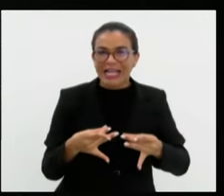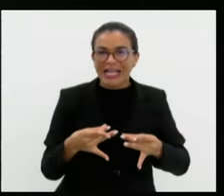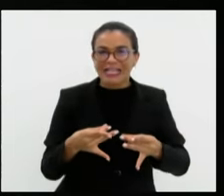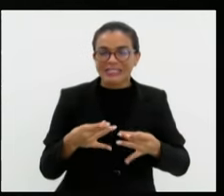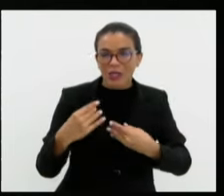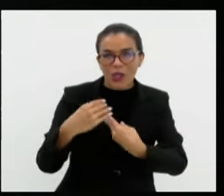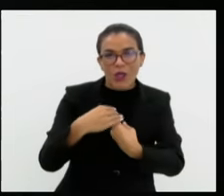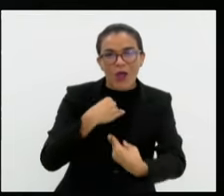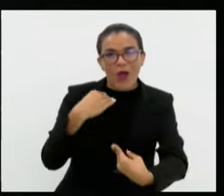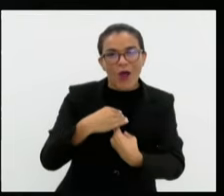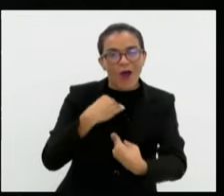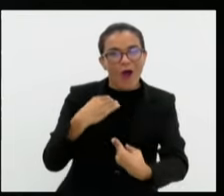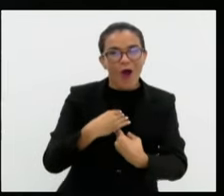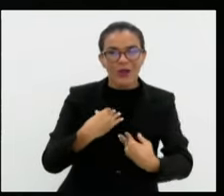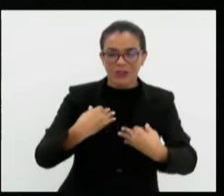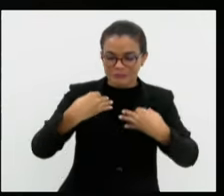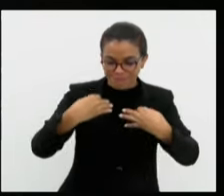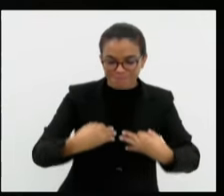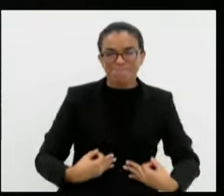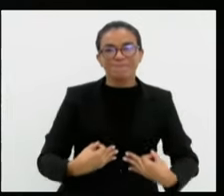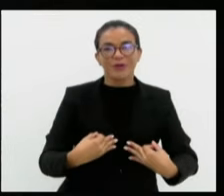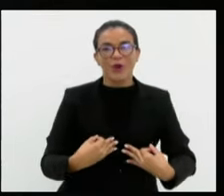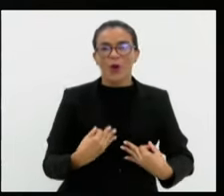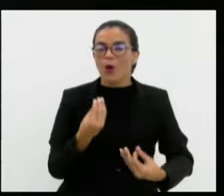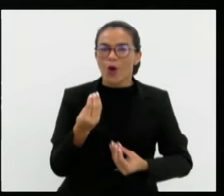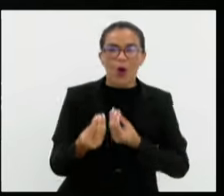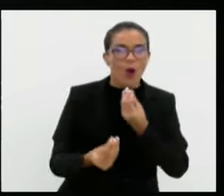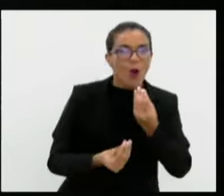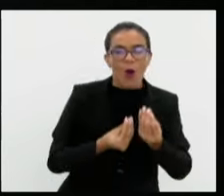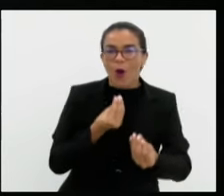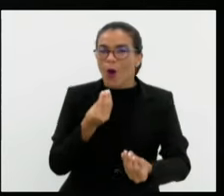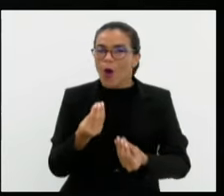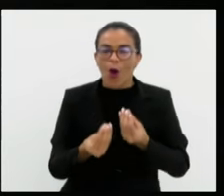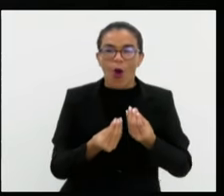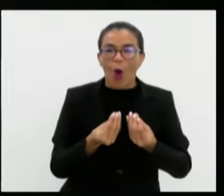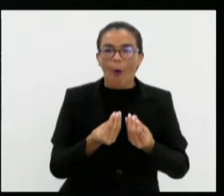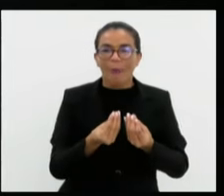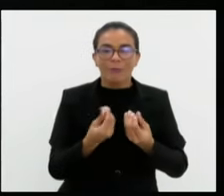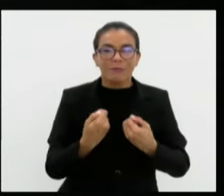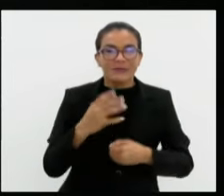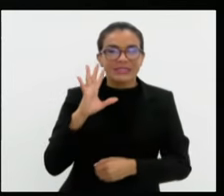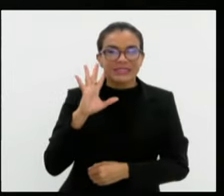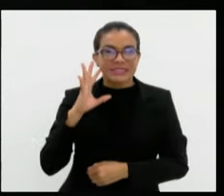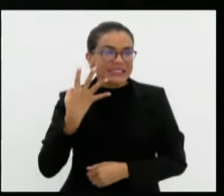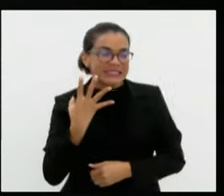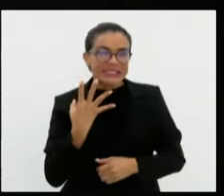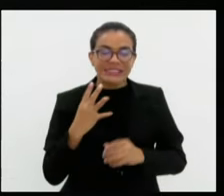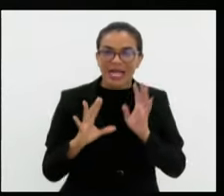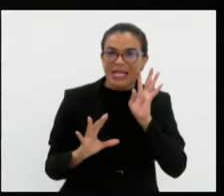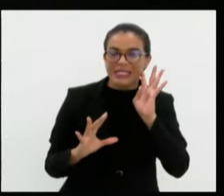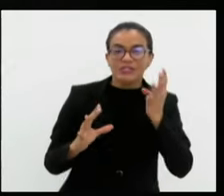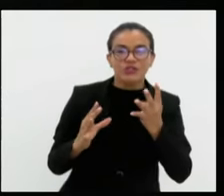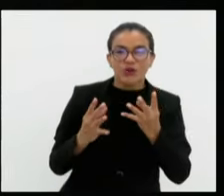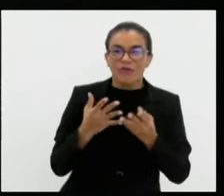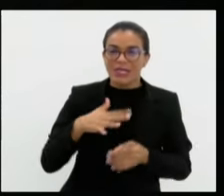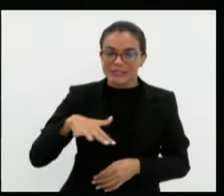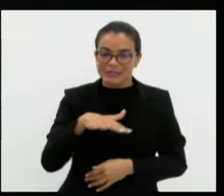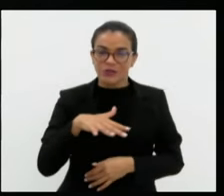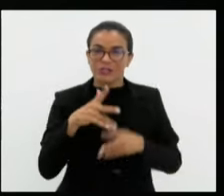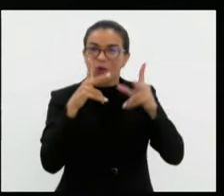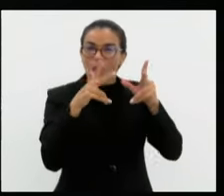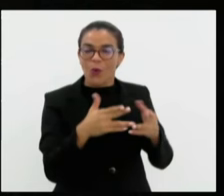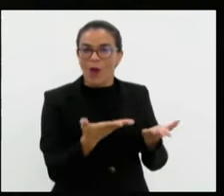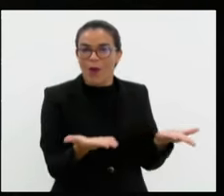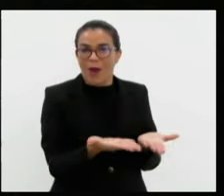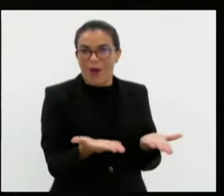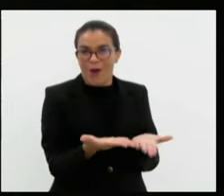parametrizar de maneira definitiva o tipo de tratamento que a gente tem que dar a casos como esses